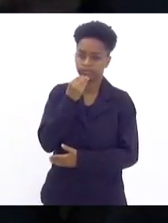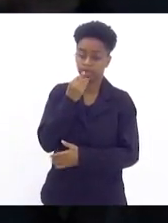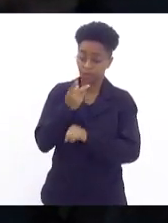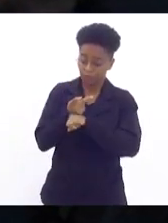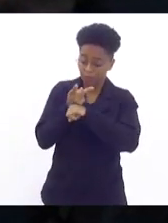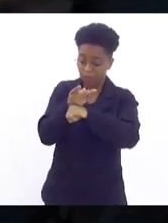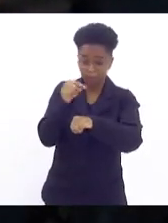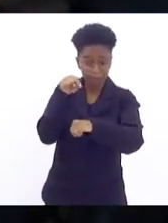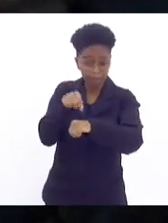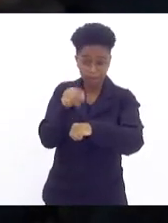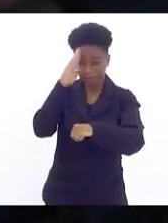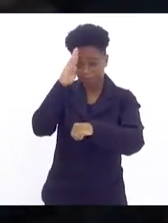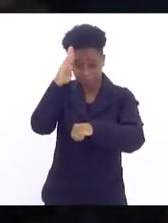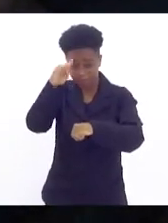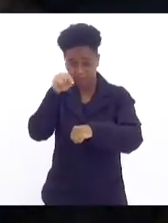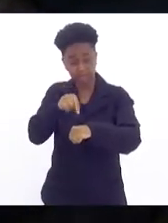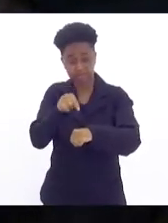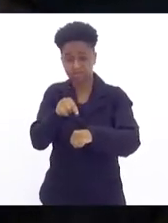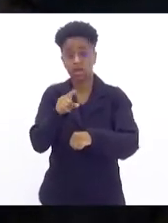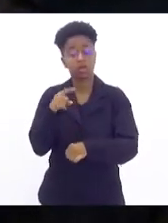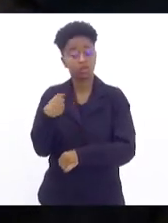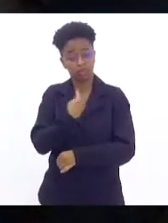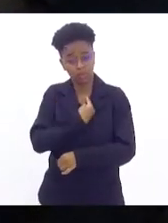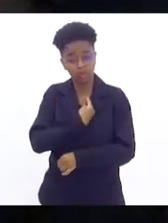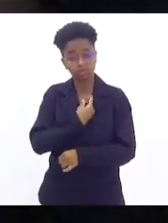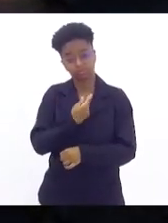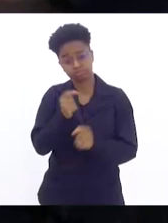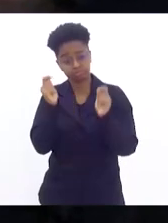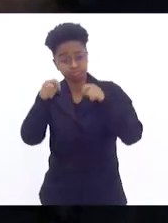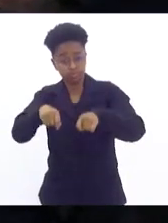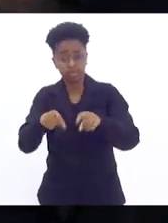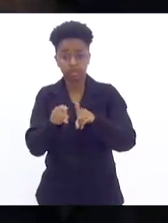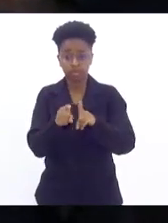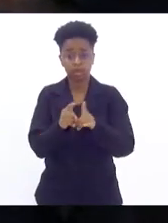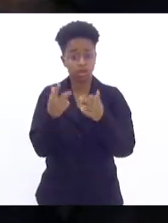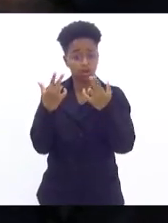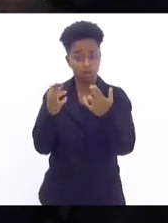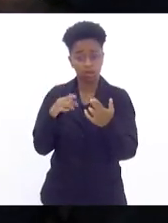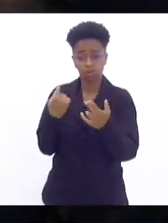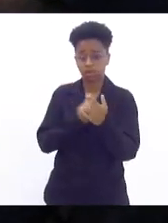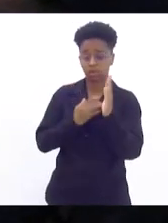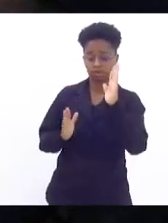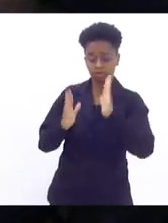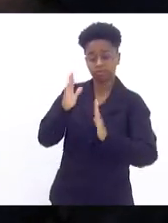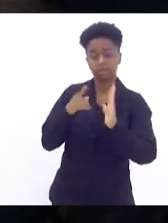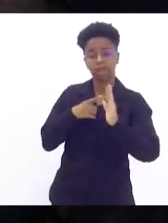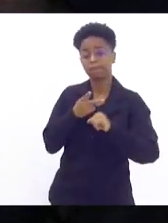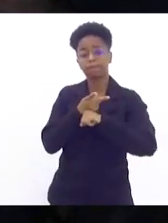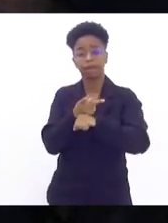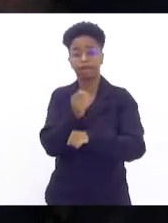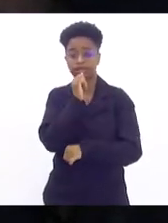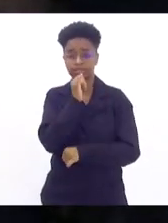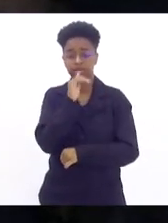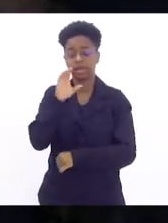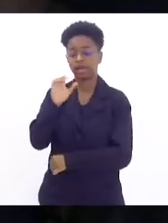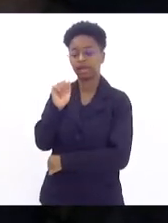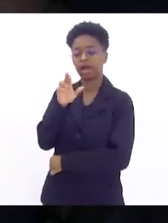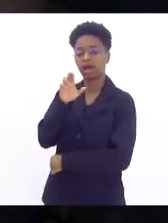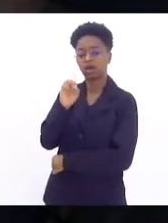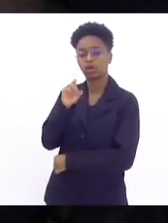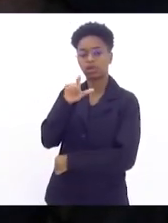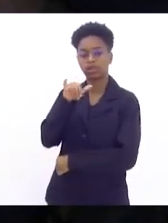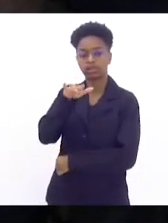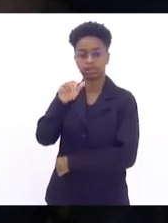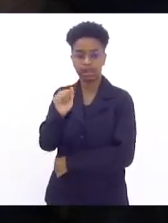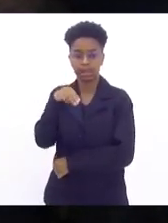prêmio em específico a gente pode assim como no nosso mandato a gente prêmio por exemplo Carolina Maria de Jesus